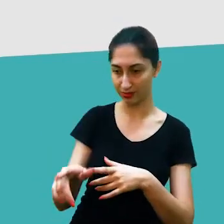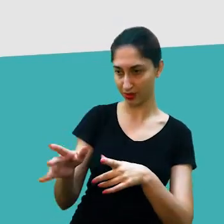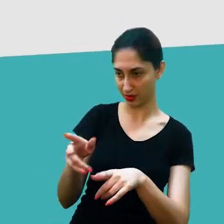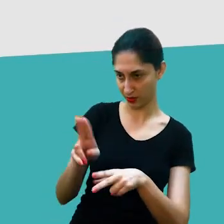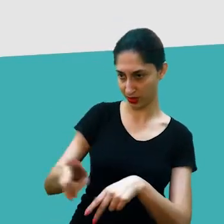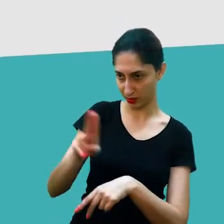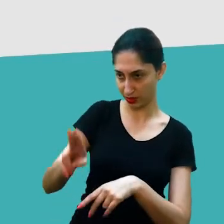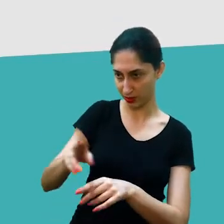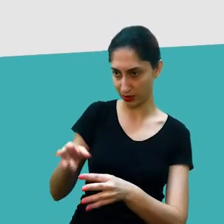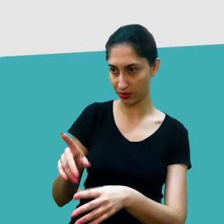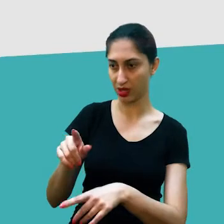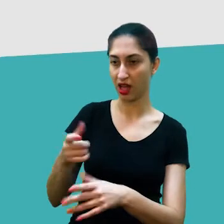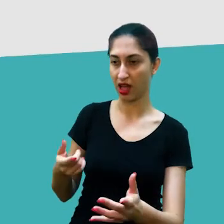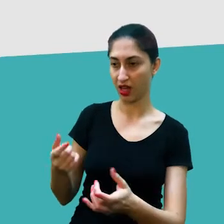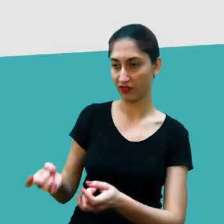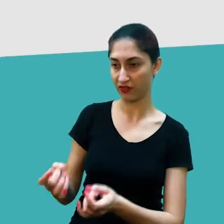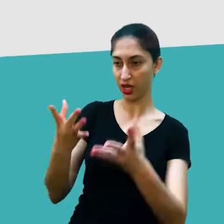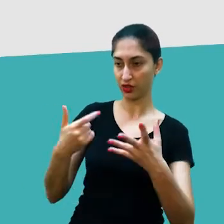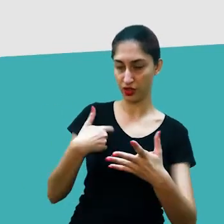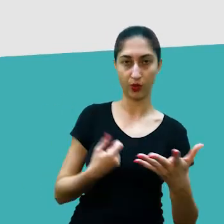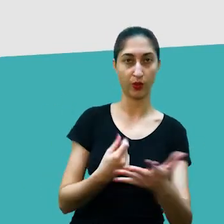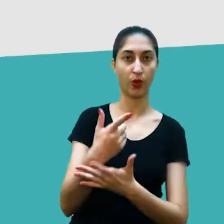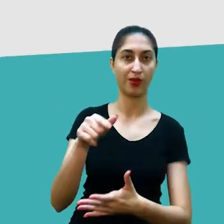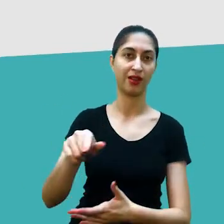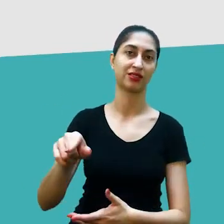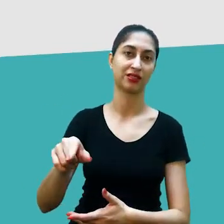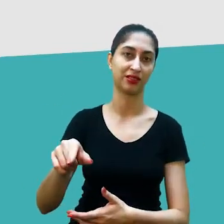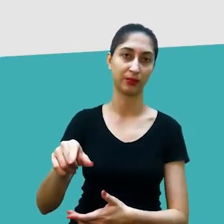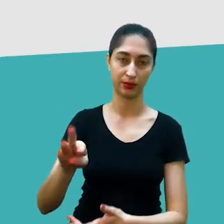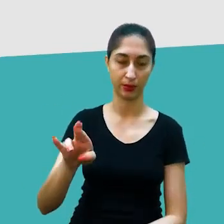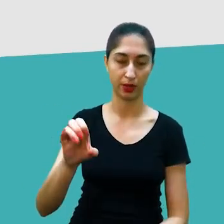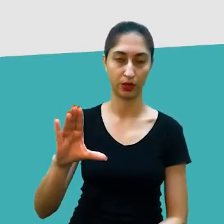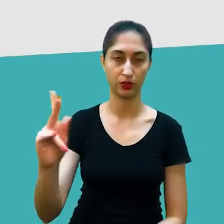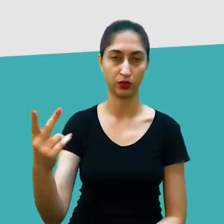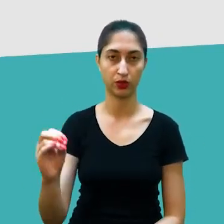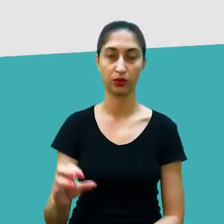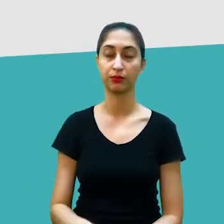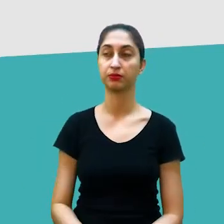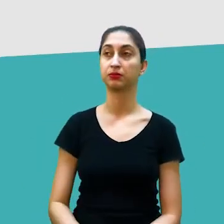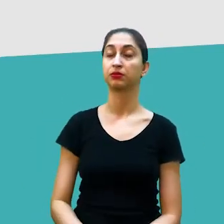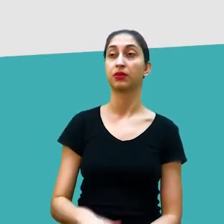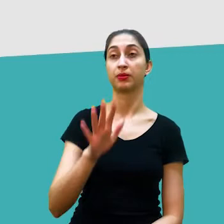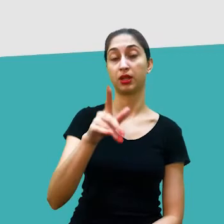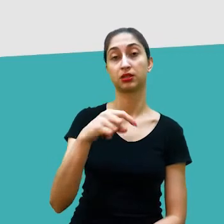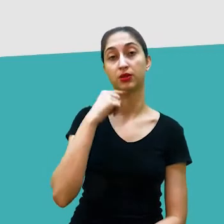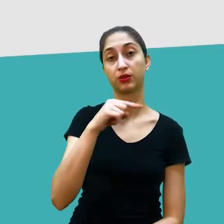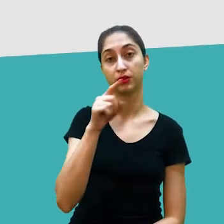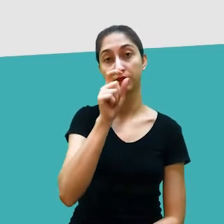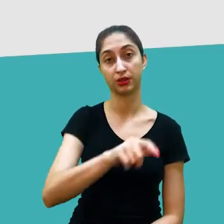nova produção. Sem dúvida, sem dúvida. Eu acho que a grande dúvida que fica na cabeça das pessoas